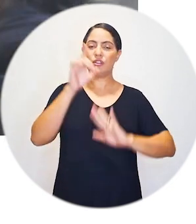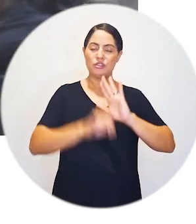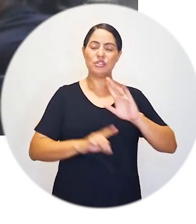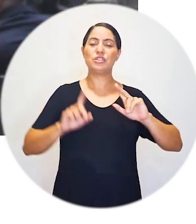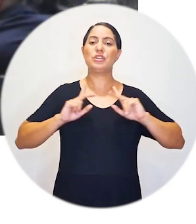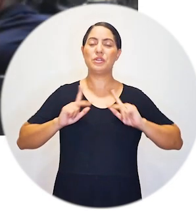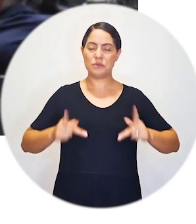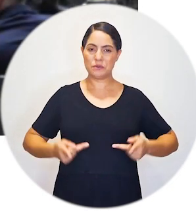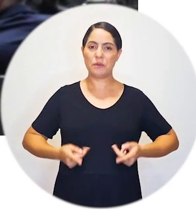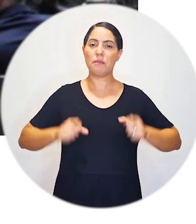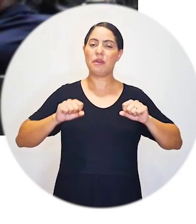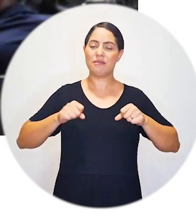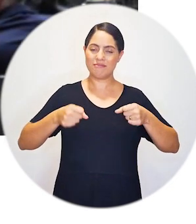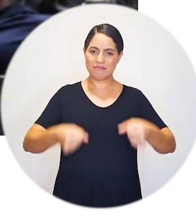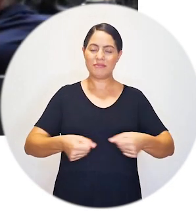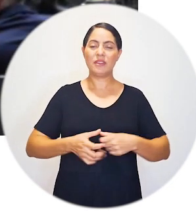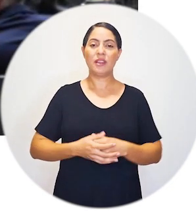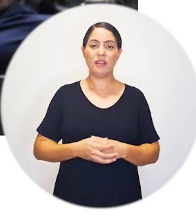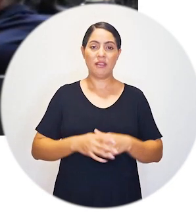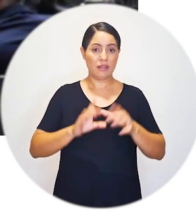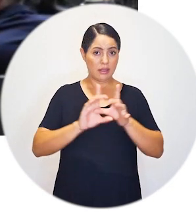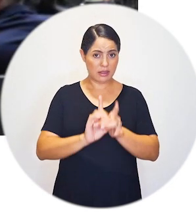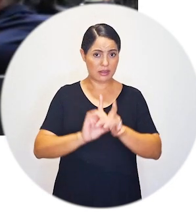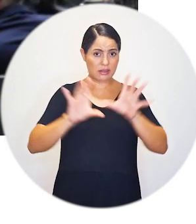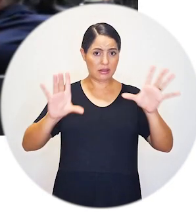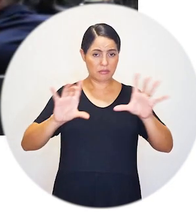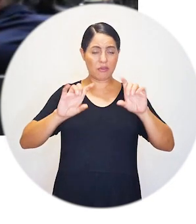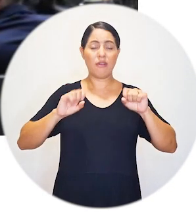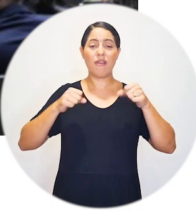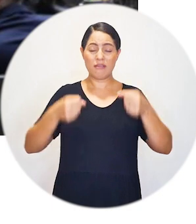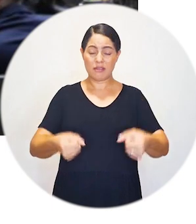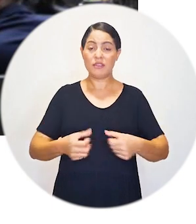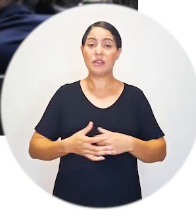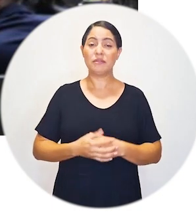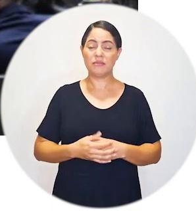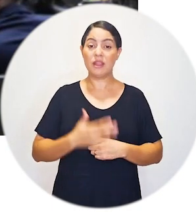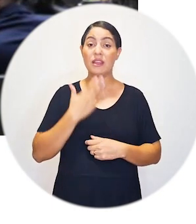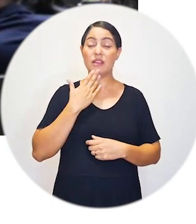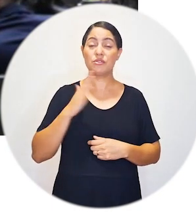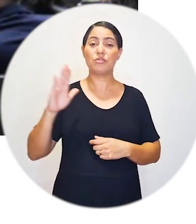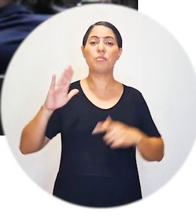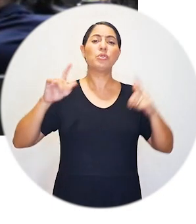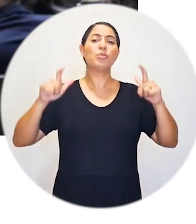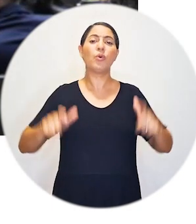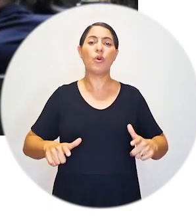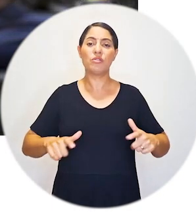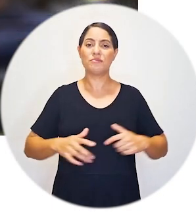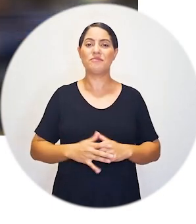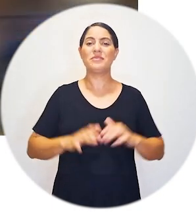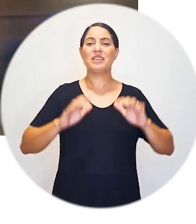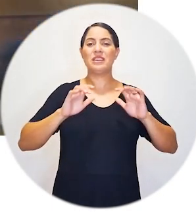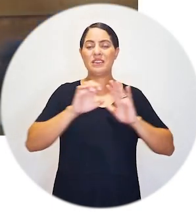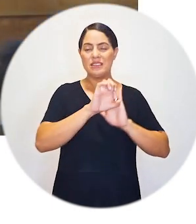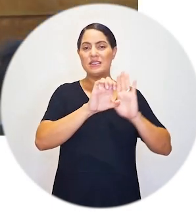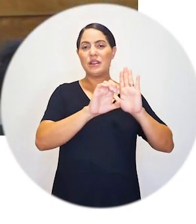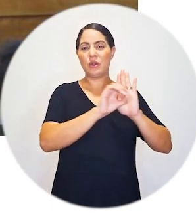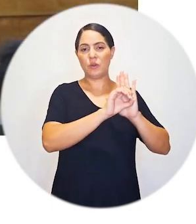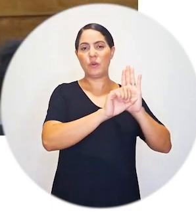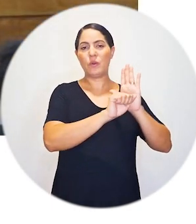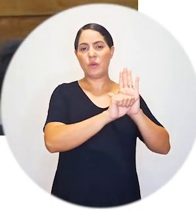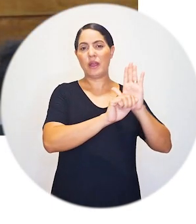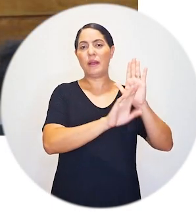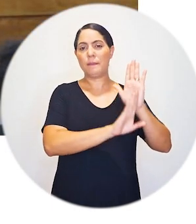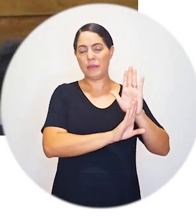direitos humanos e é defender a democracia. E esse juramento também está previsto no Estatuto da Ordem, no